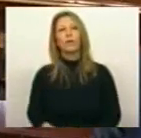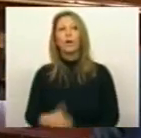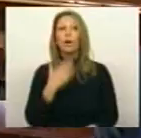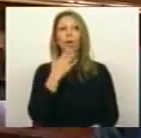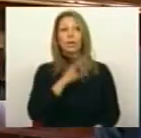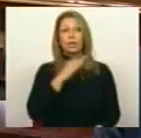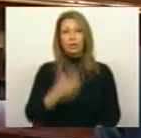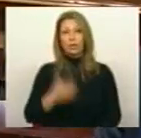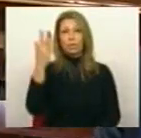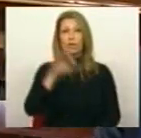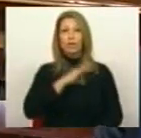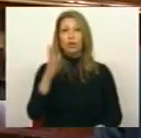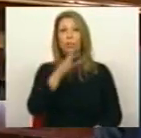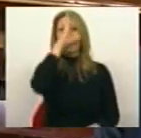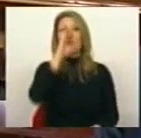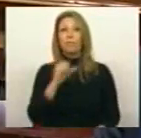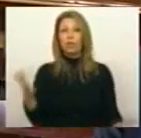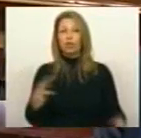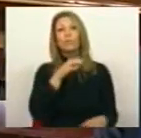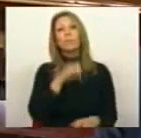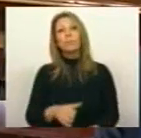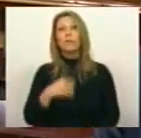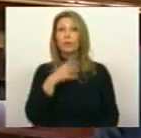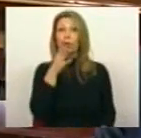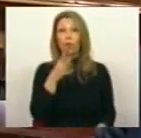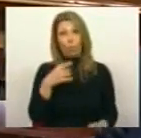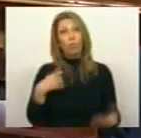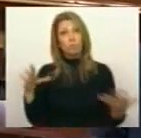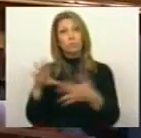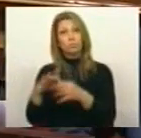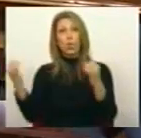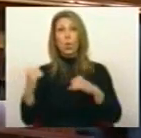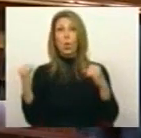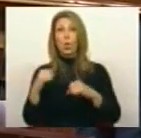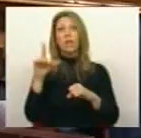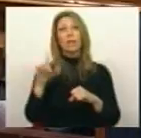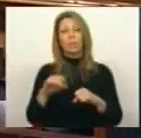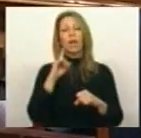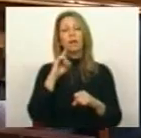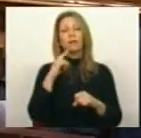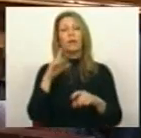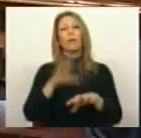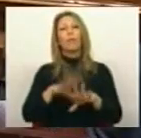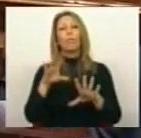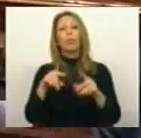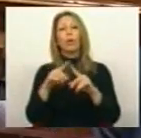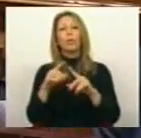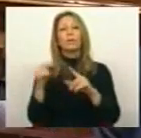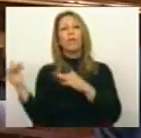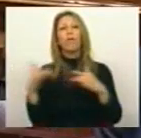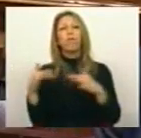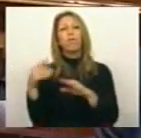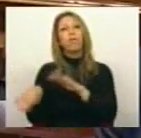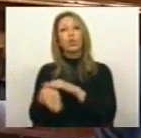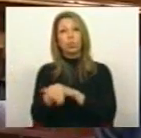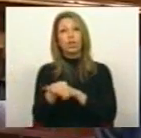Obrigado, Sr. Presidente. Sr. Primeiro-Ministro, permita-me que me associe também àquilo que aconteceu com o atleta Marega, que não é, infelizmente, caso único, porque já